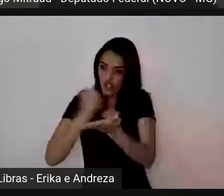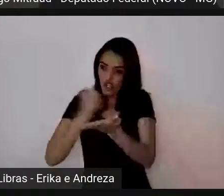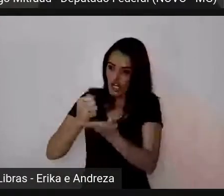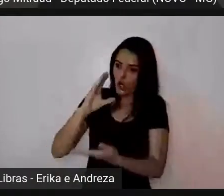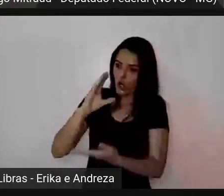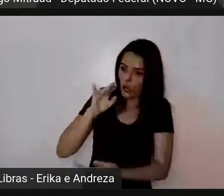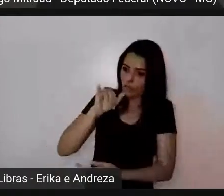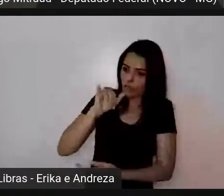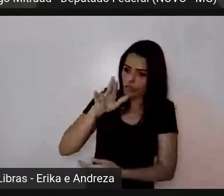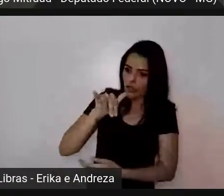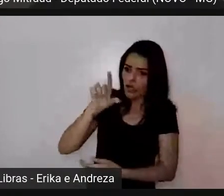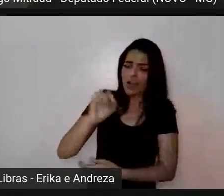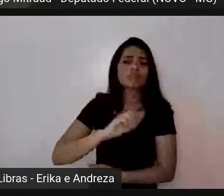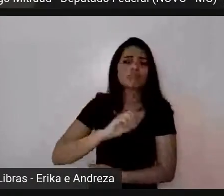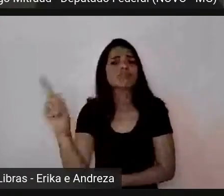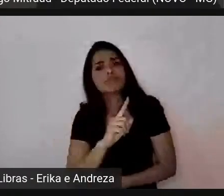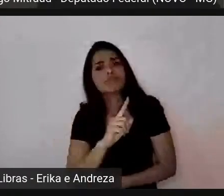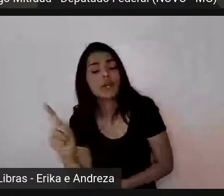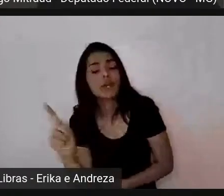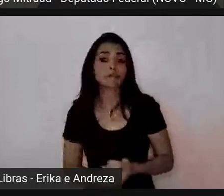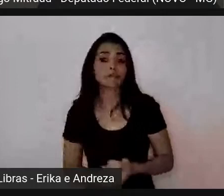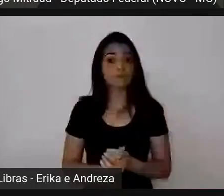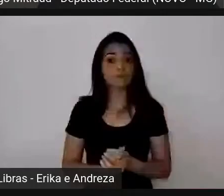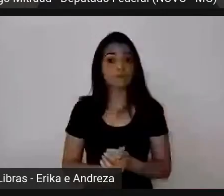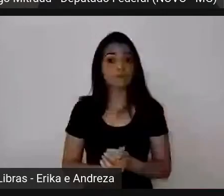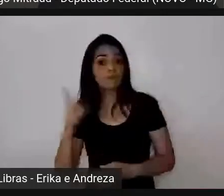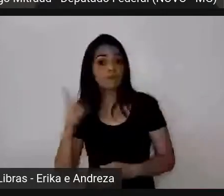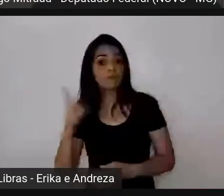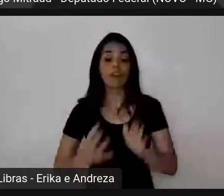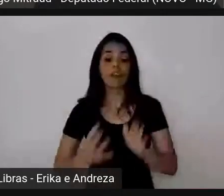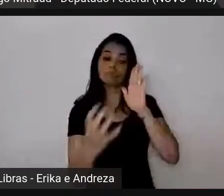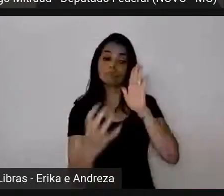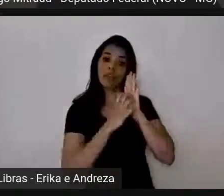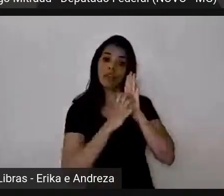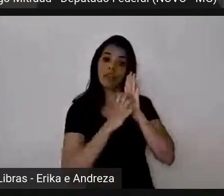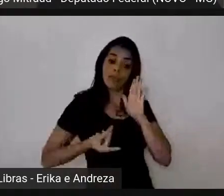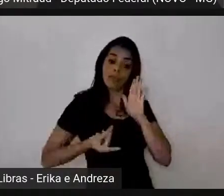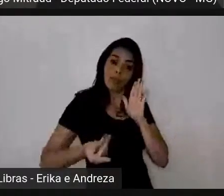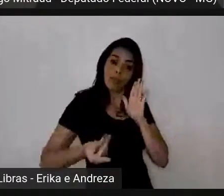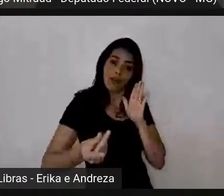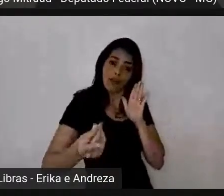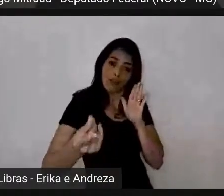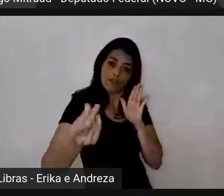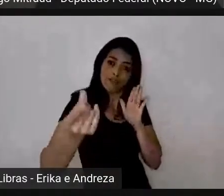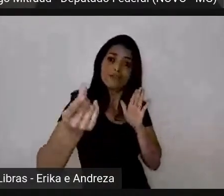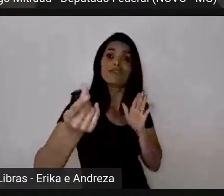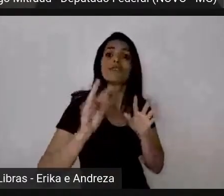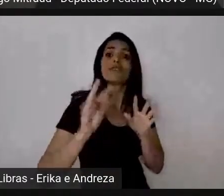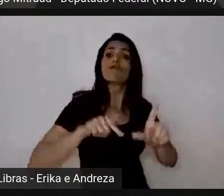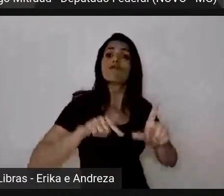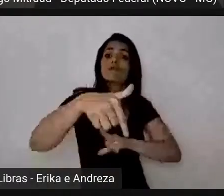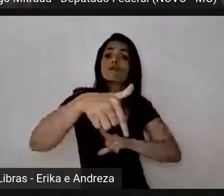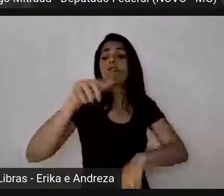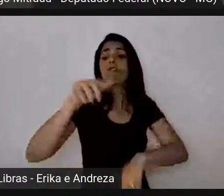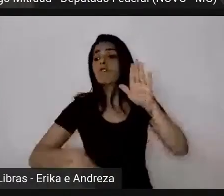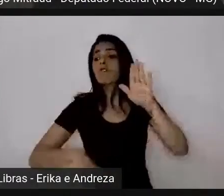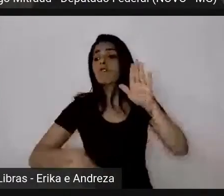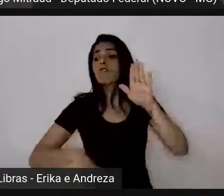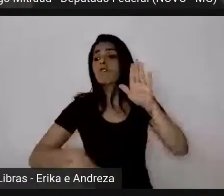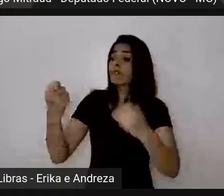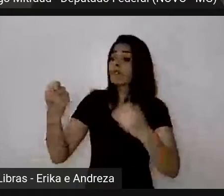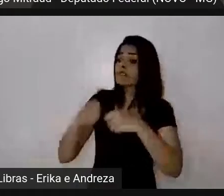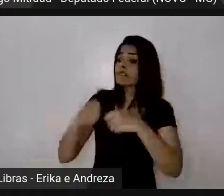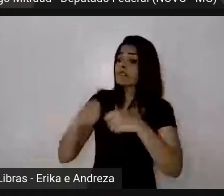de permanência nessa função por tempo indeterminado, né? E que você, às vezes, precisa só de um